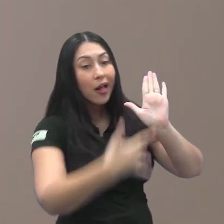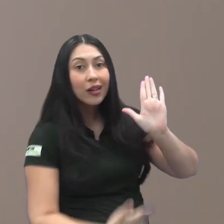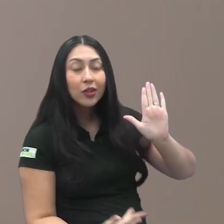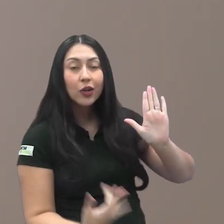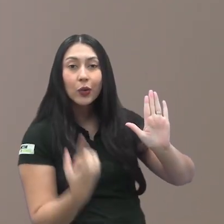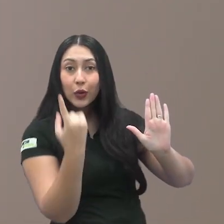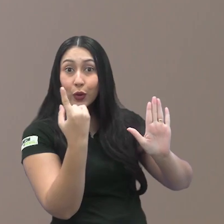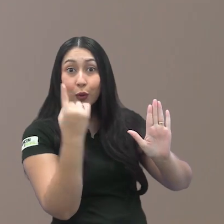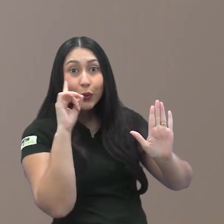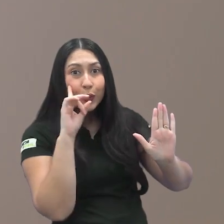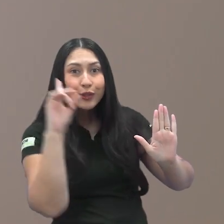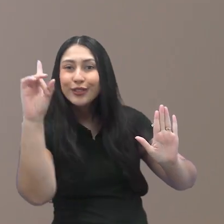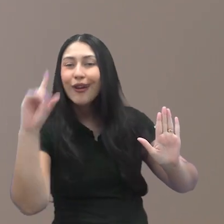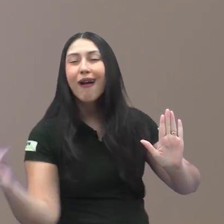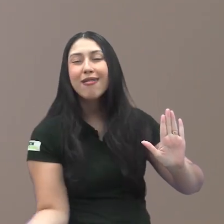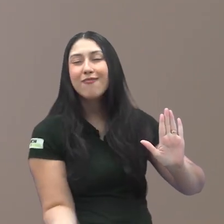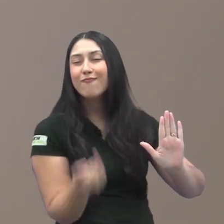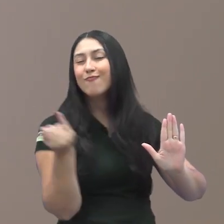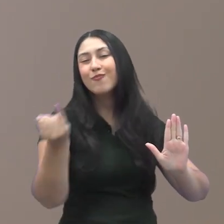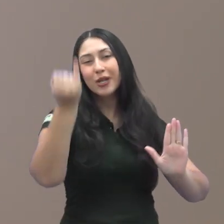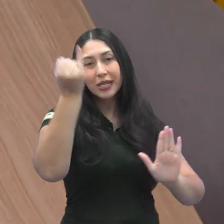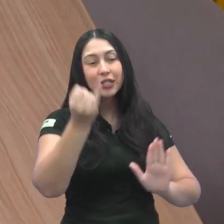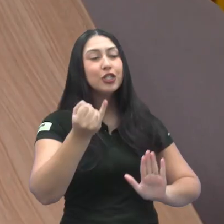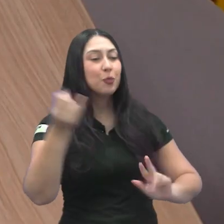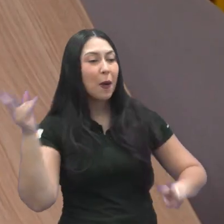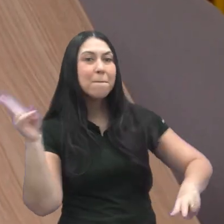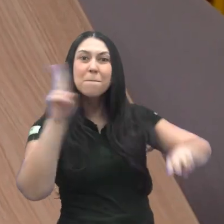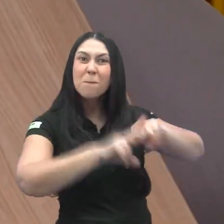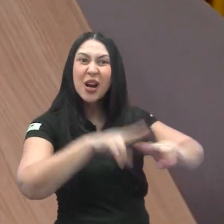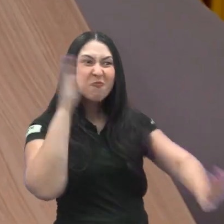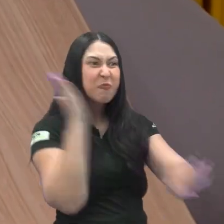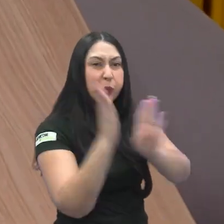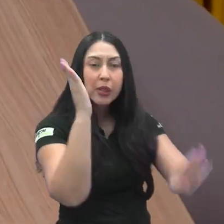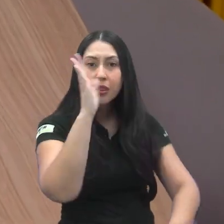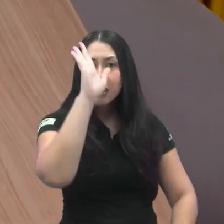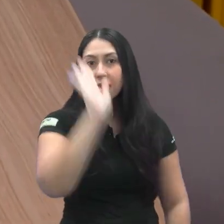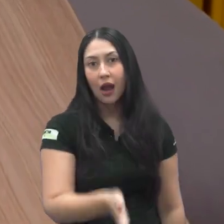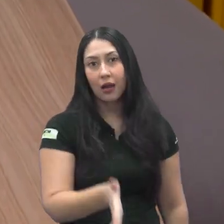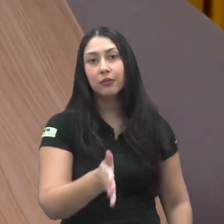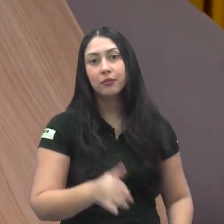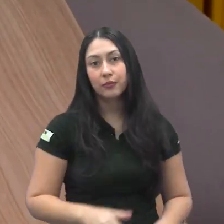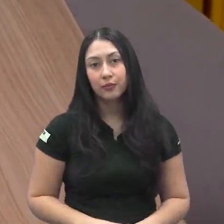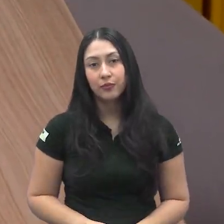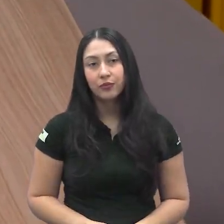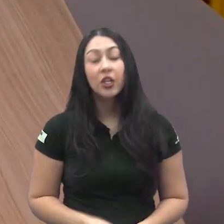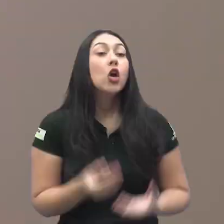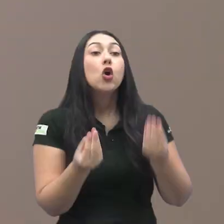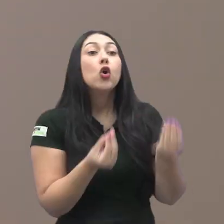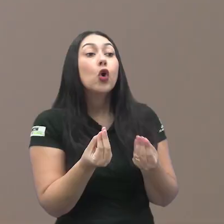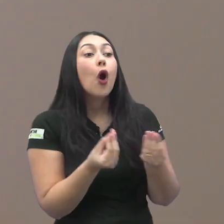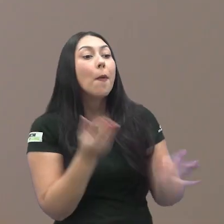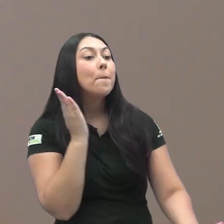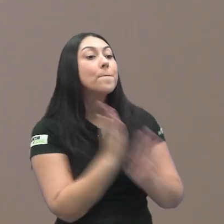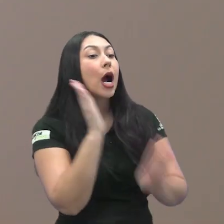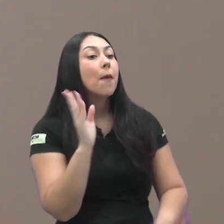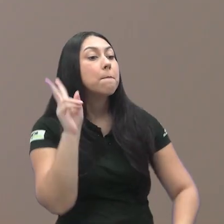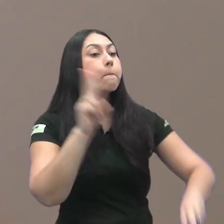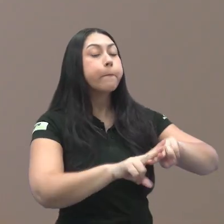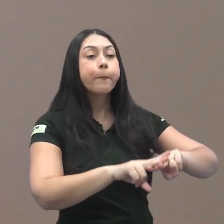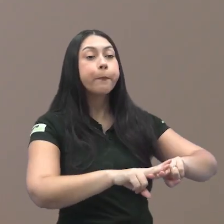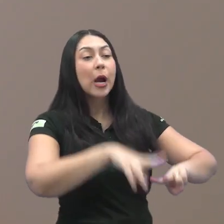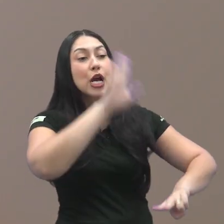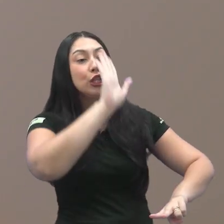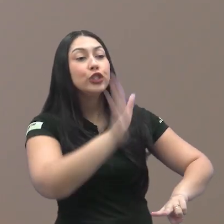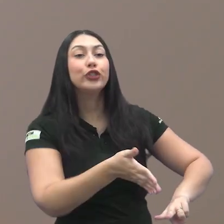relatório médico em até um dia é crucial para manter uma prisão em flagrante, por exemplo. Eu não tenho como autuar uma